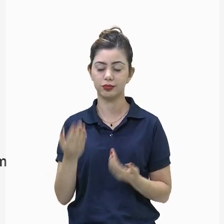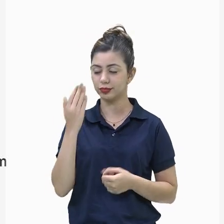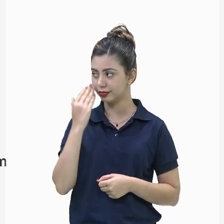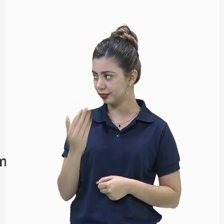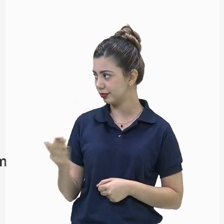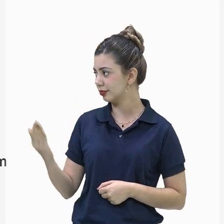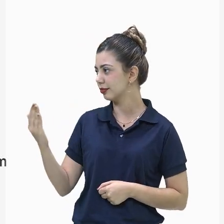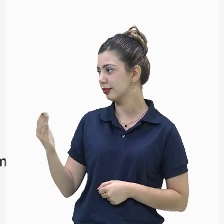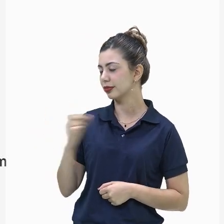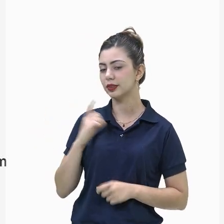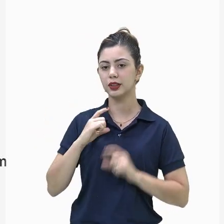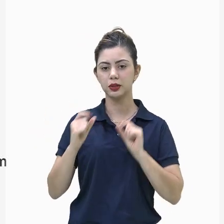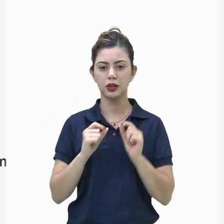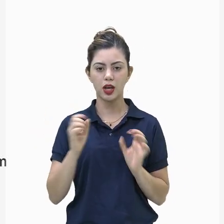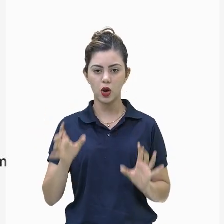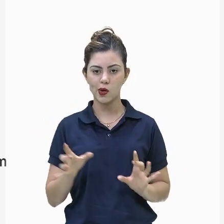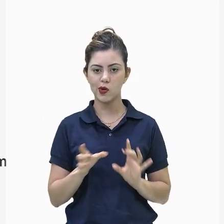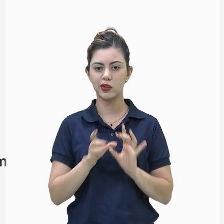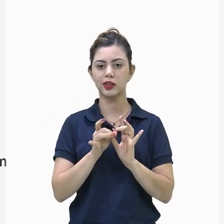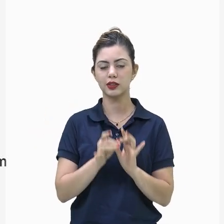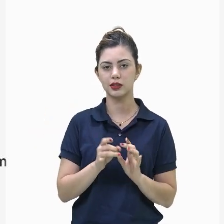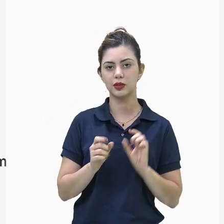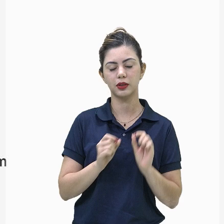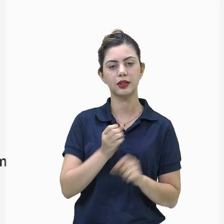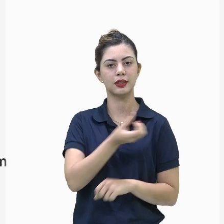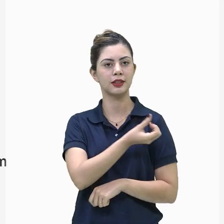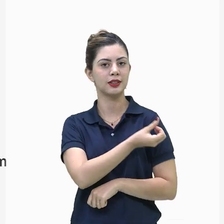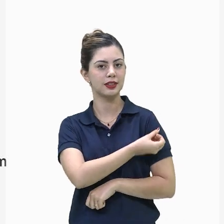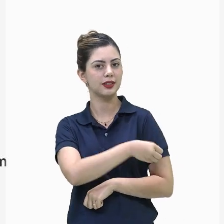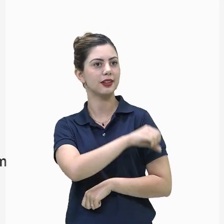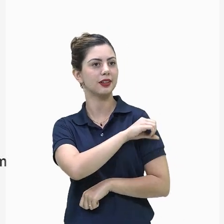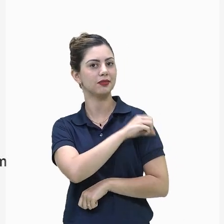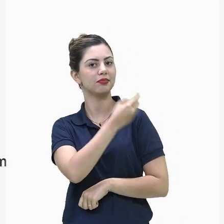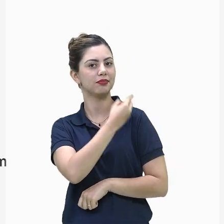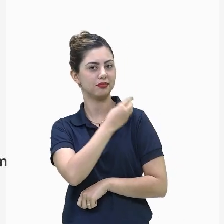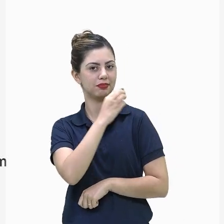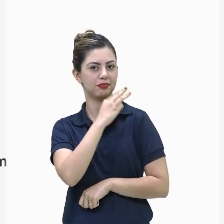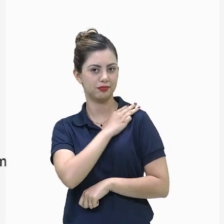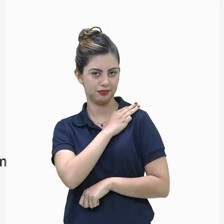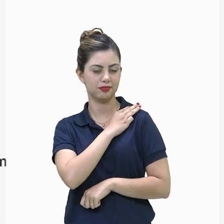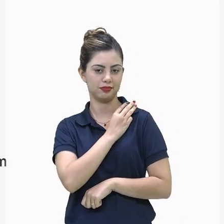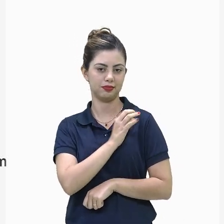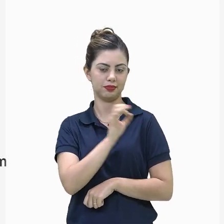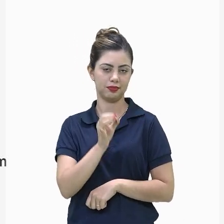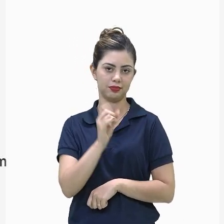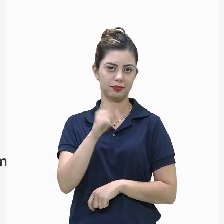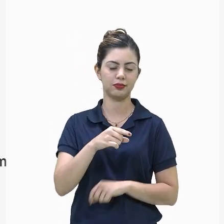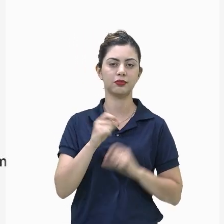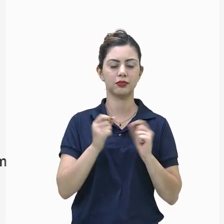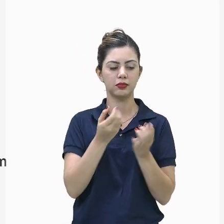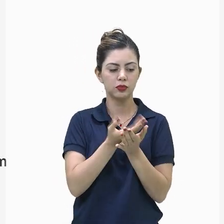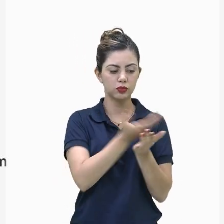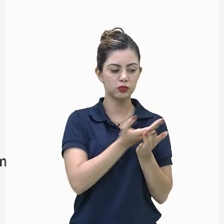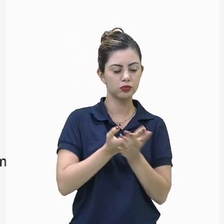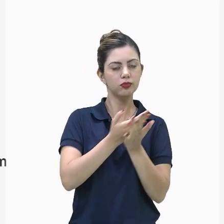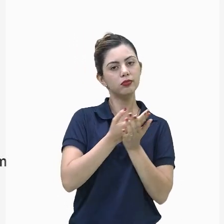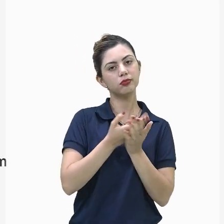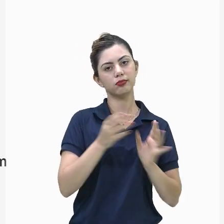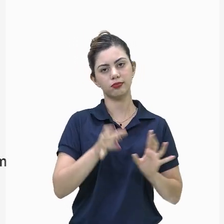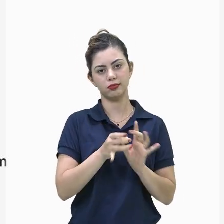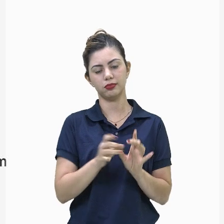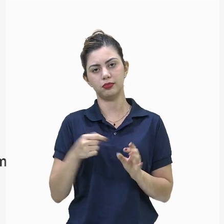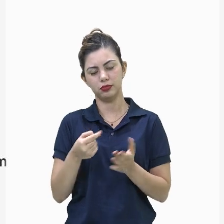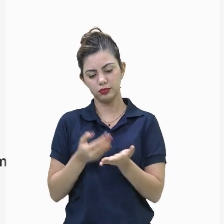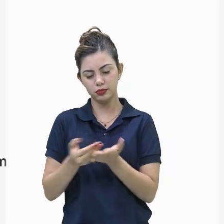a conexão entre o ensino fundamental e o ensino médio, A gente começa a falar de plano cartesiano lá no